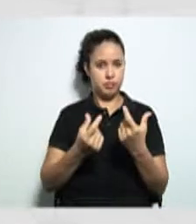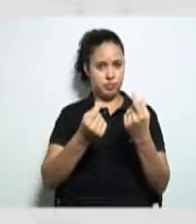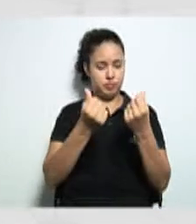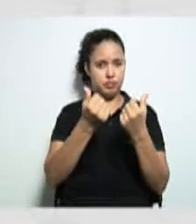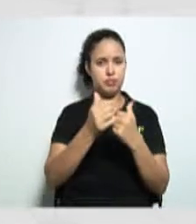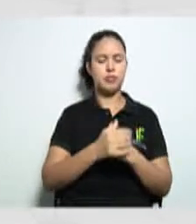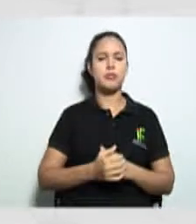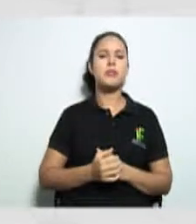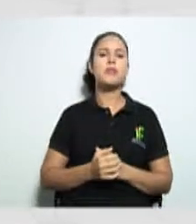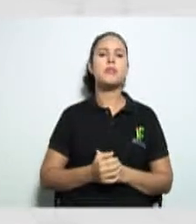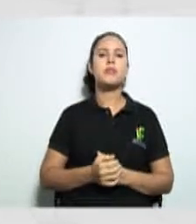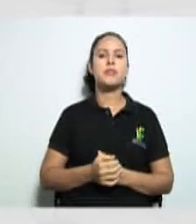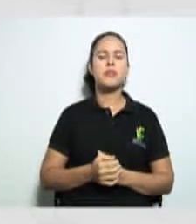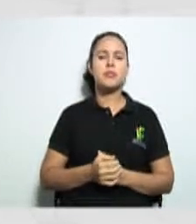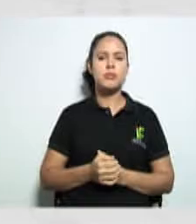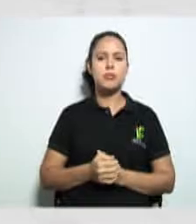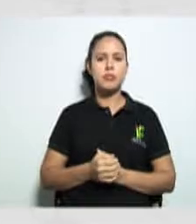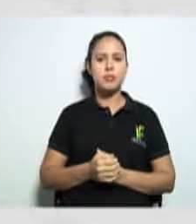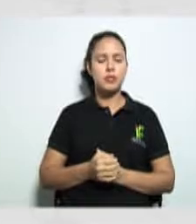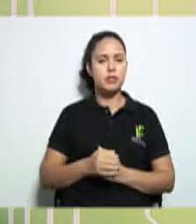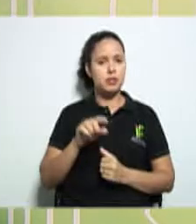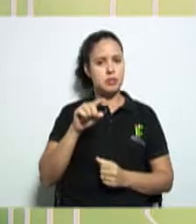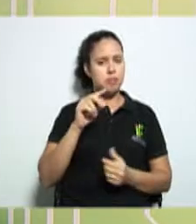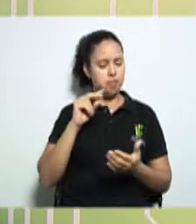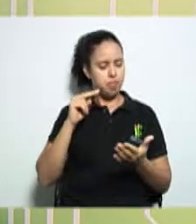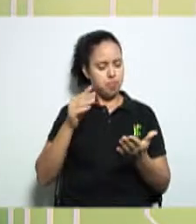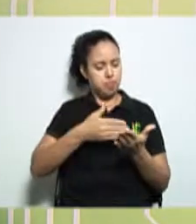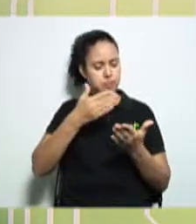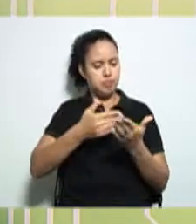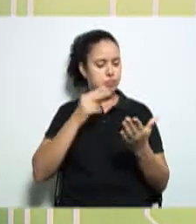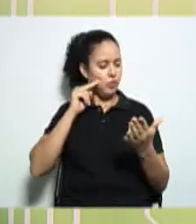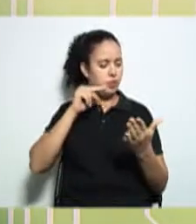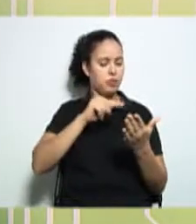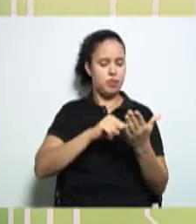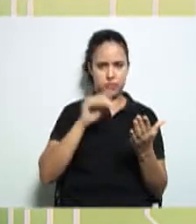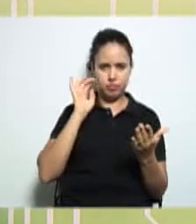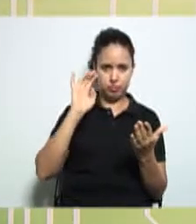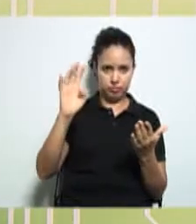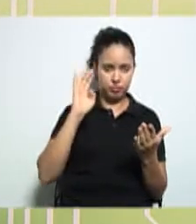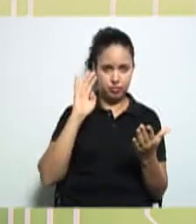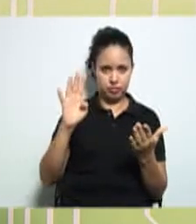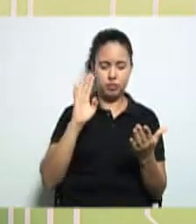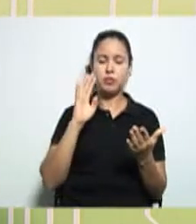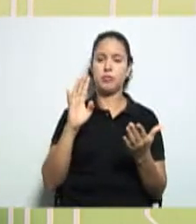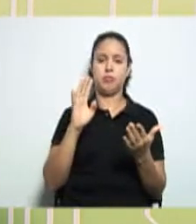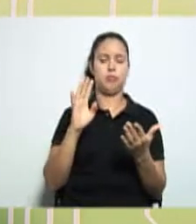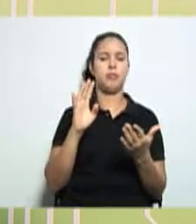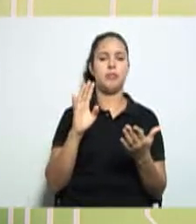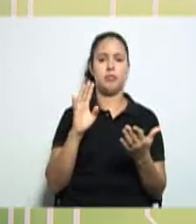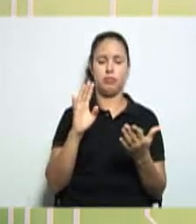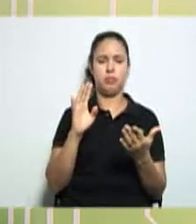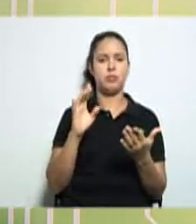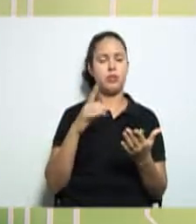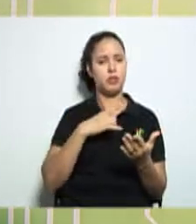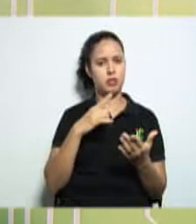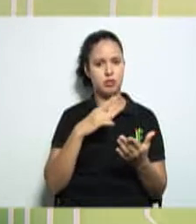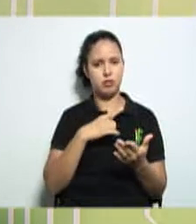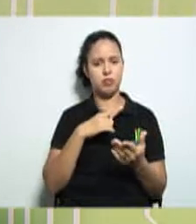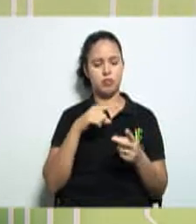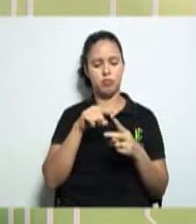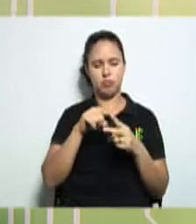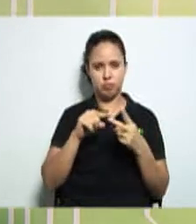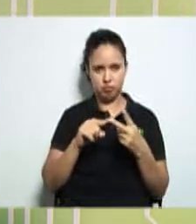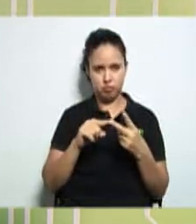Se vocês olharem lá essas teorias, principalmente Taylor e Fayol,